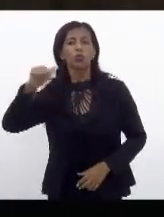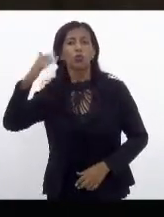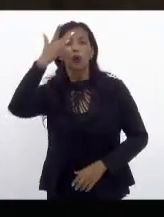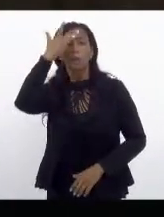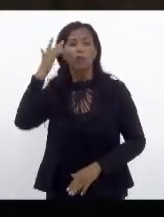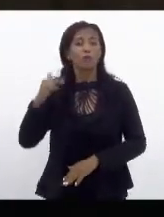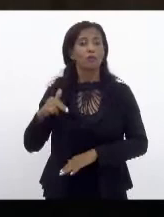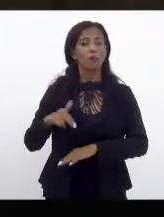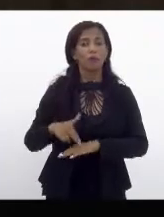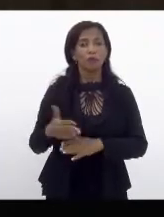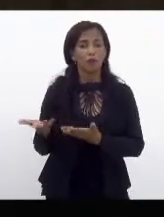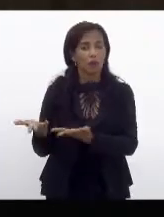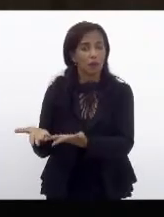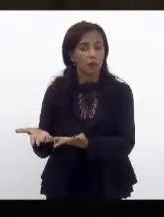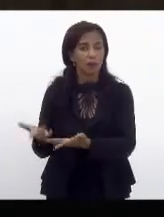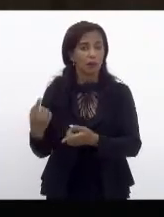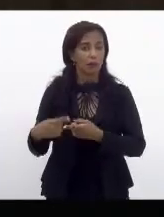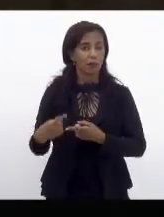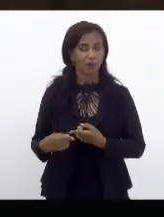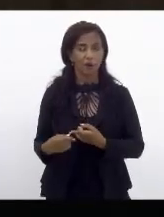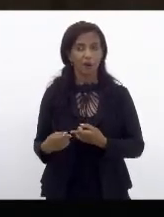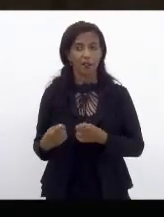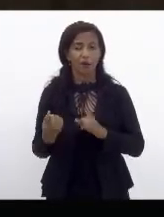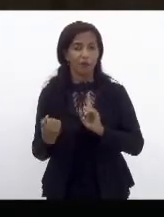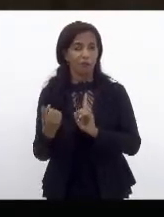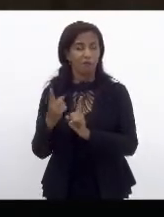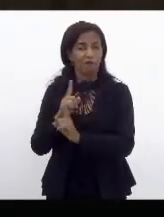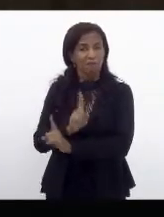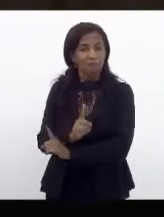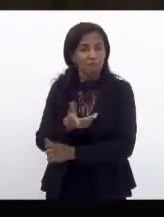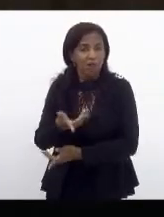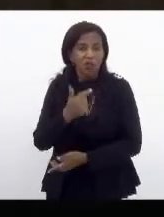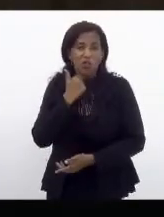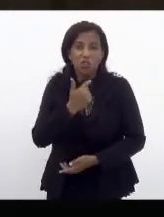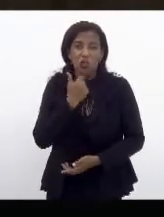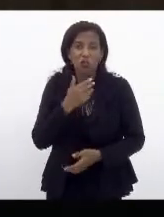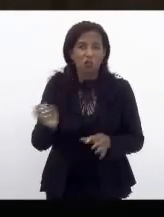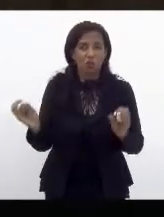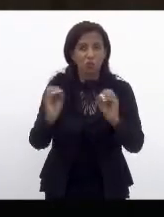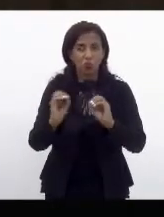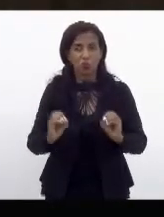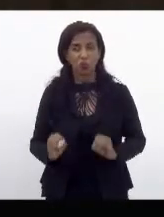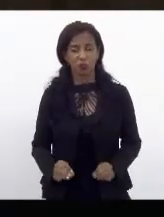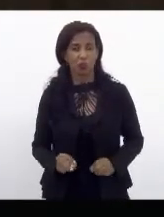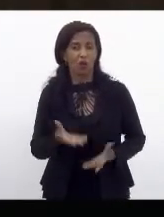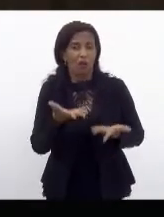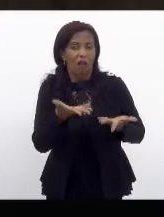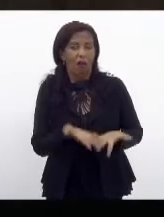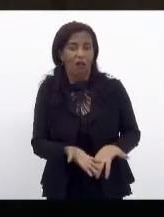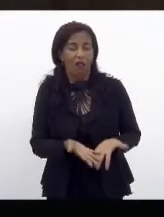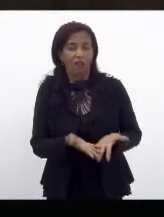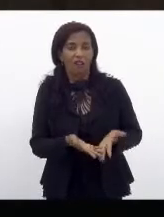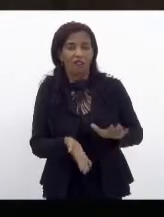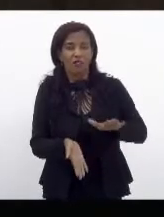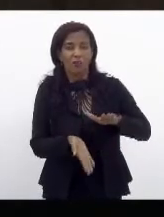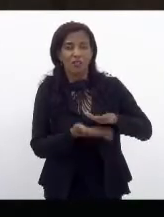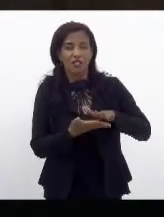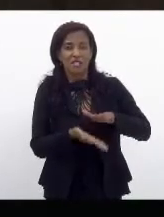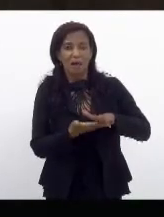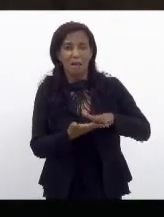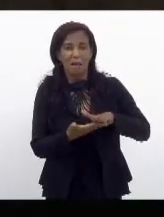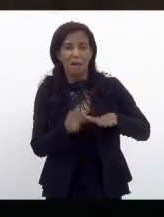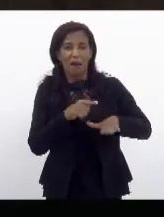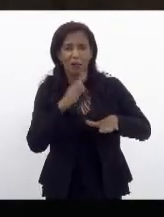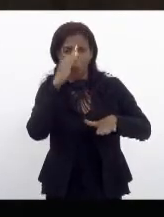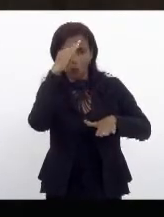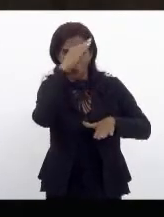estar, porque virou, sem dúvida nenhuma, ali a sola do sapato do Bolsonaro e de